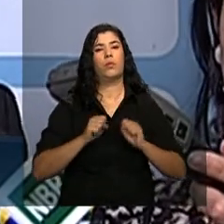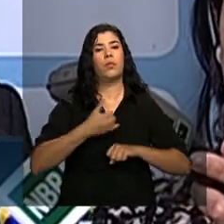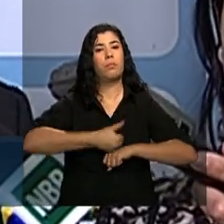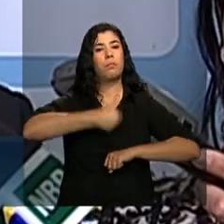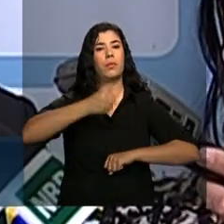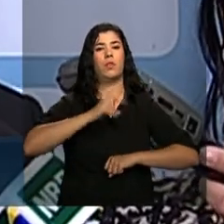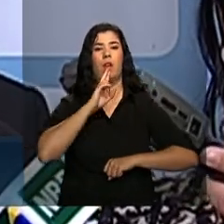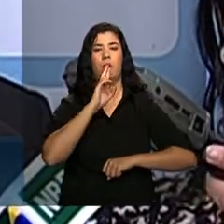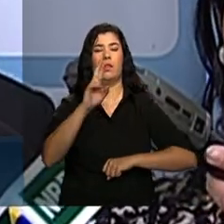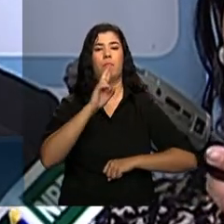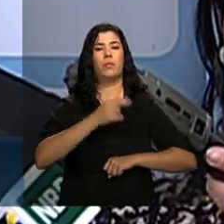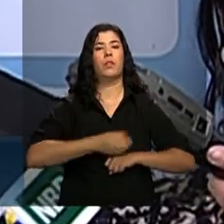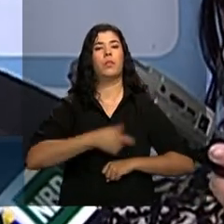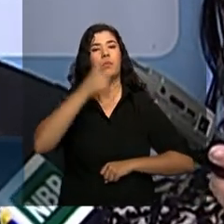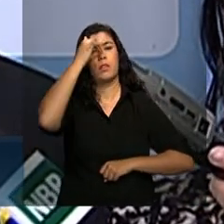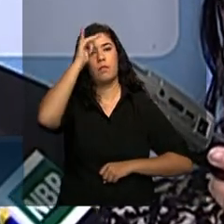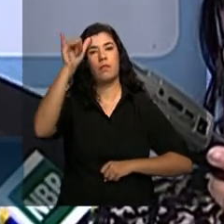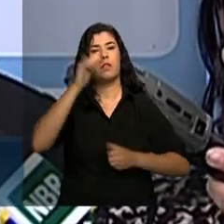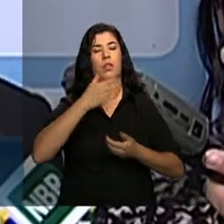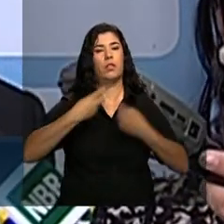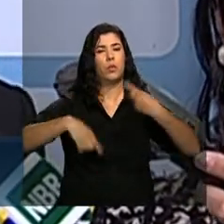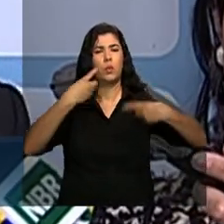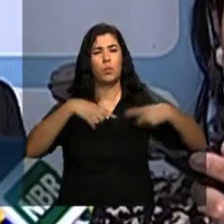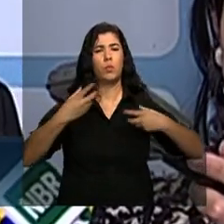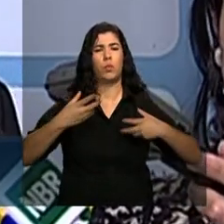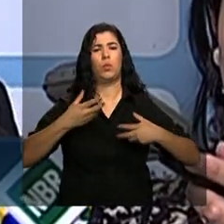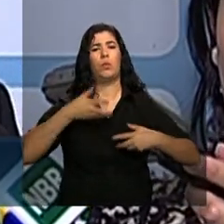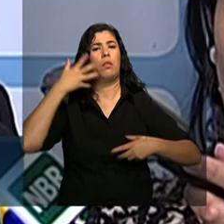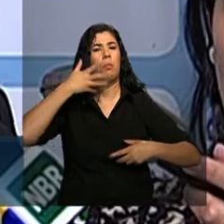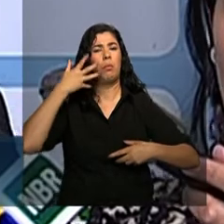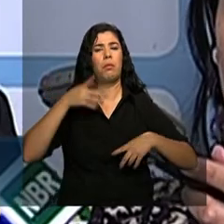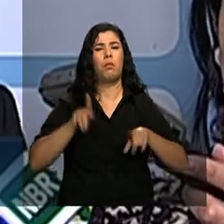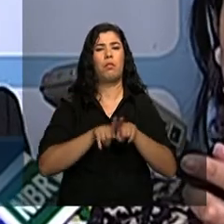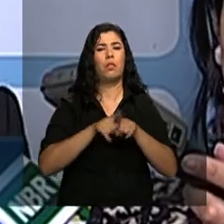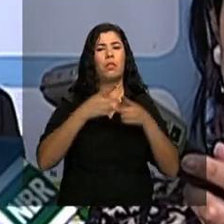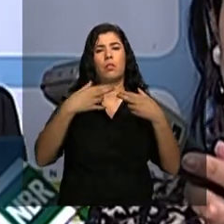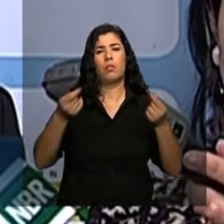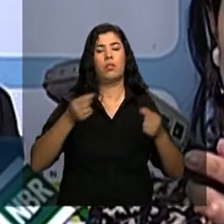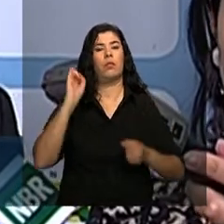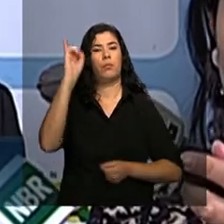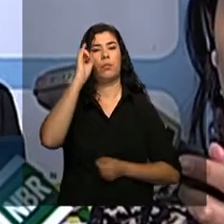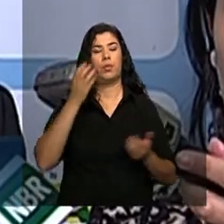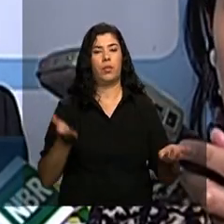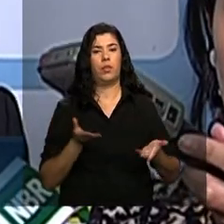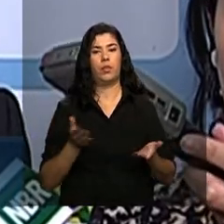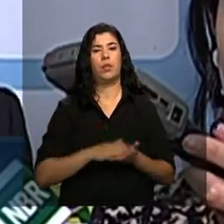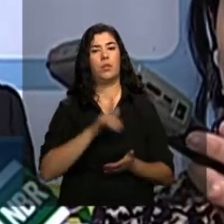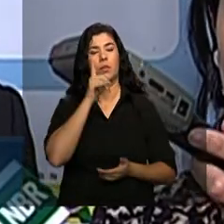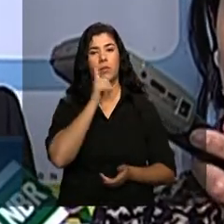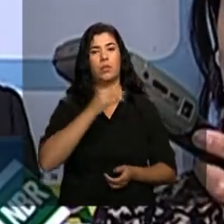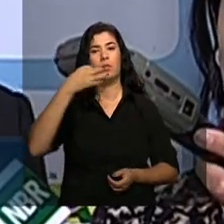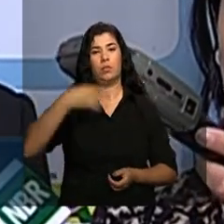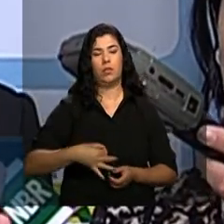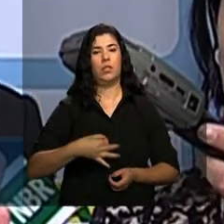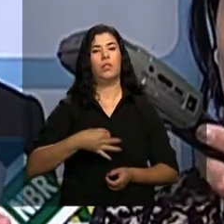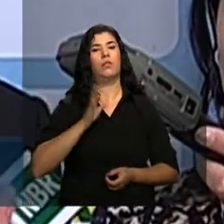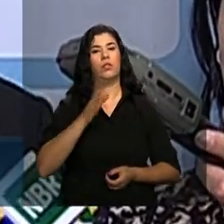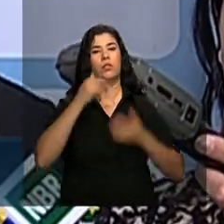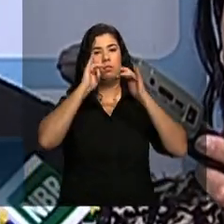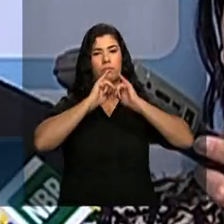melhor resultado sem nenhum tipo de disputa política ou coisa. O importante agora é a gente conseguir, como eu